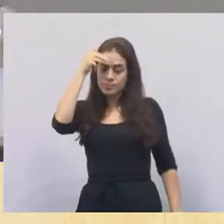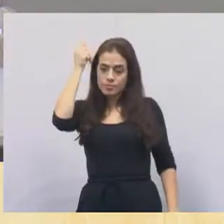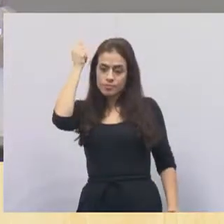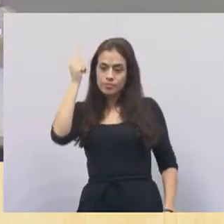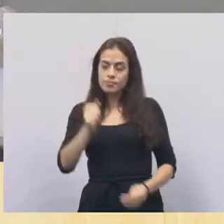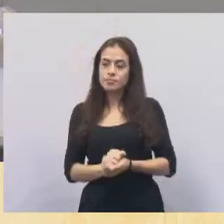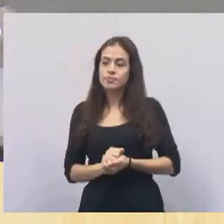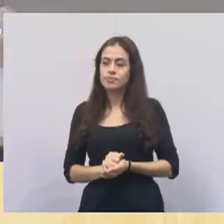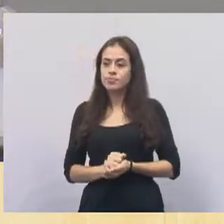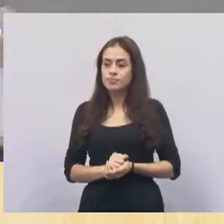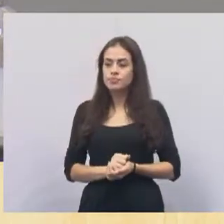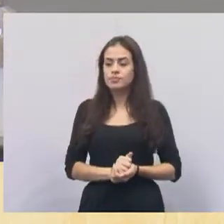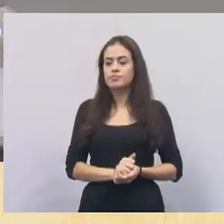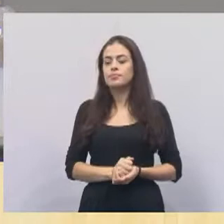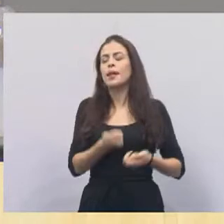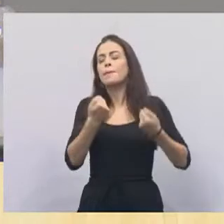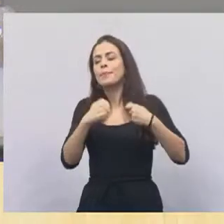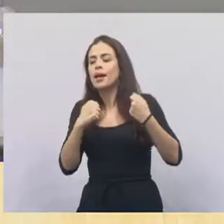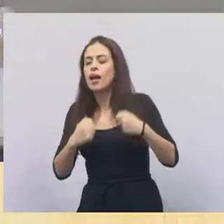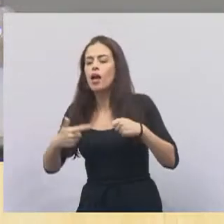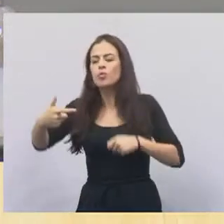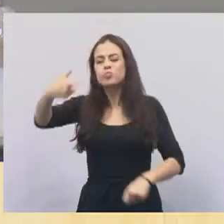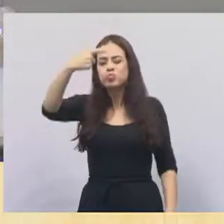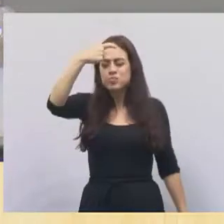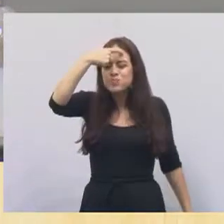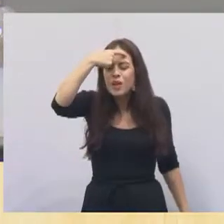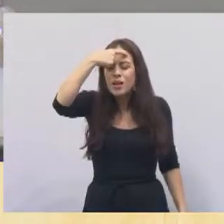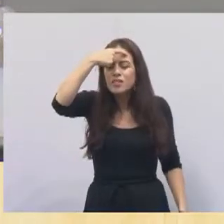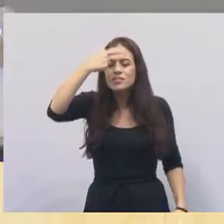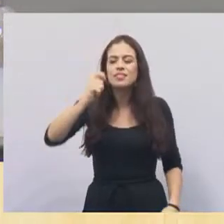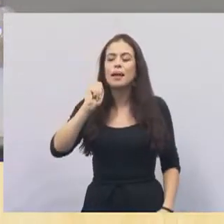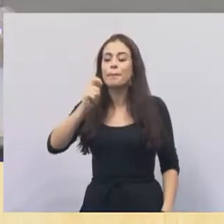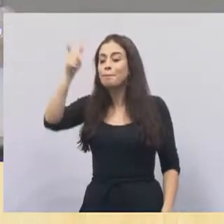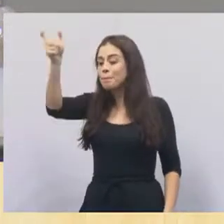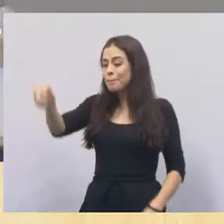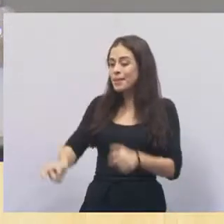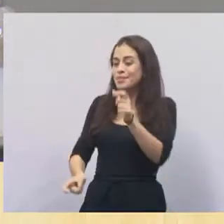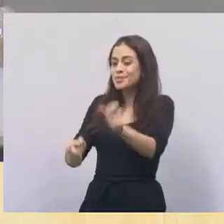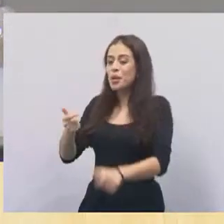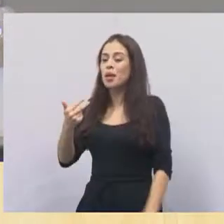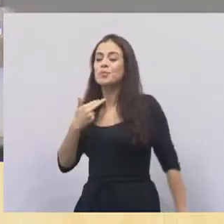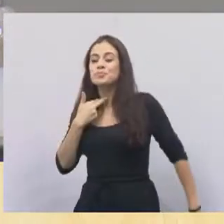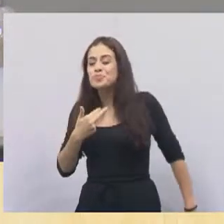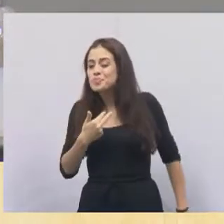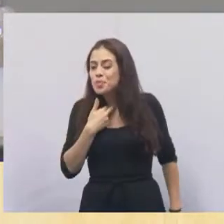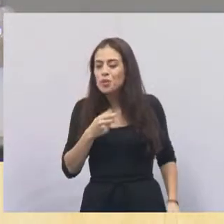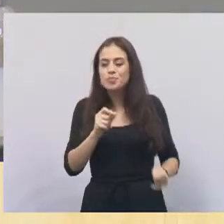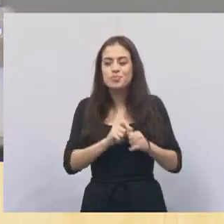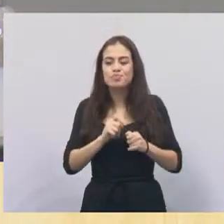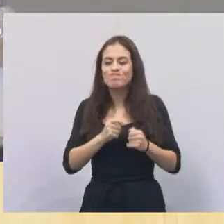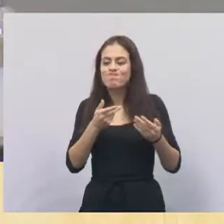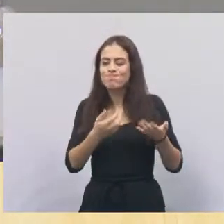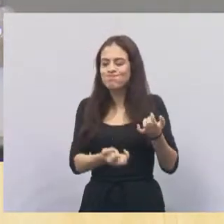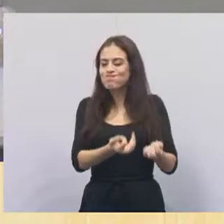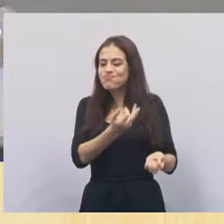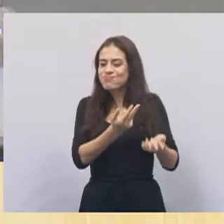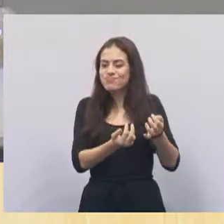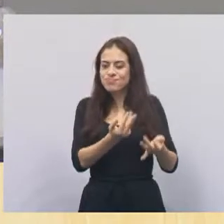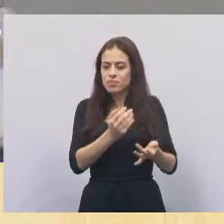conscientização tem que se conscientizar pessoa não pode fazer isso poxa